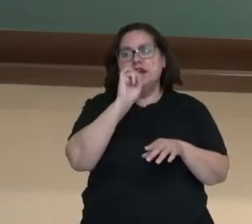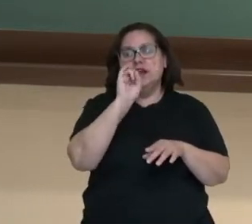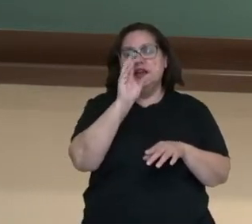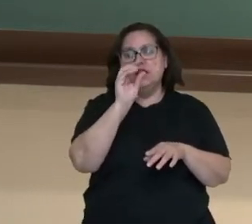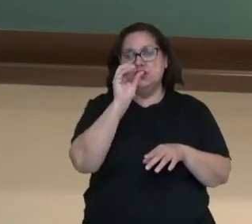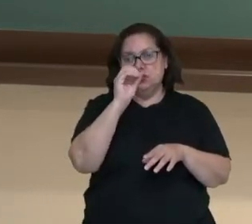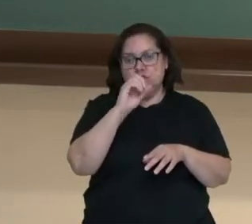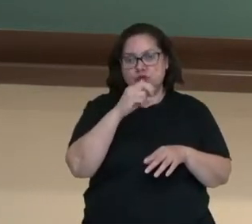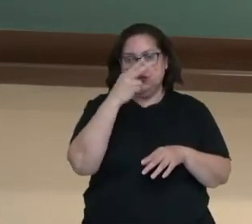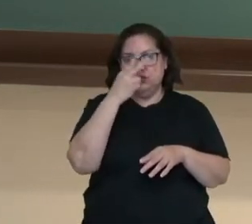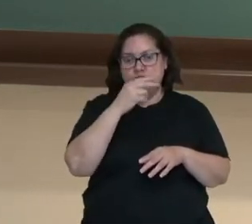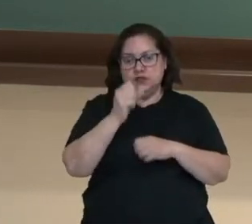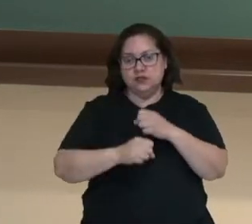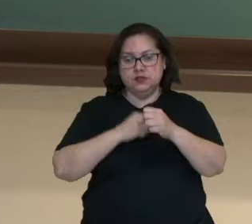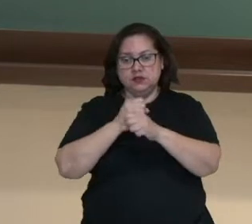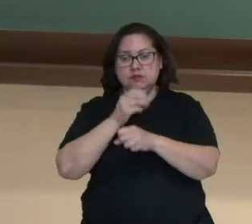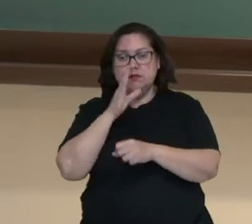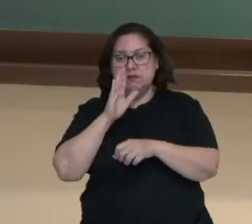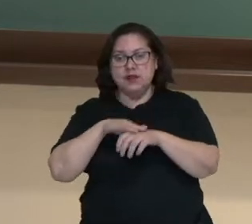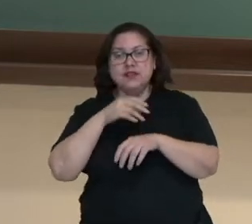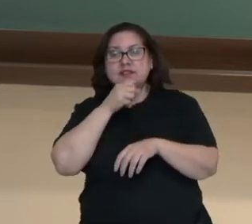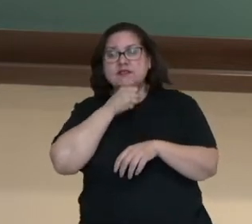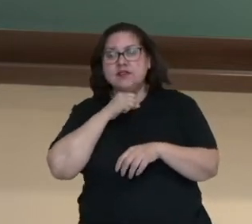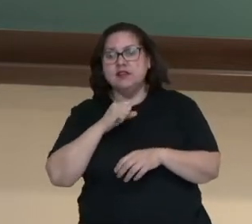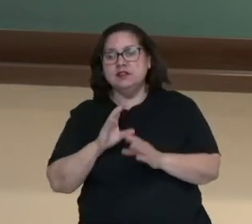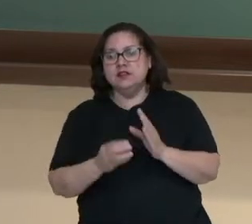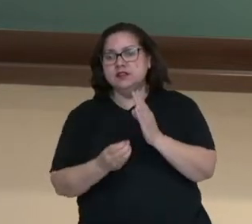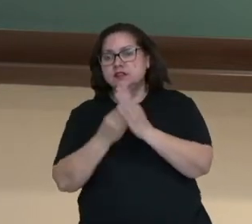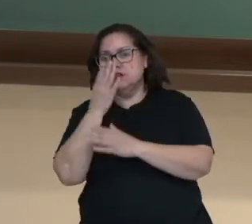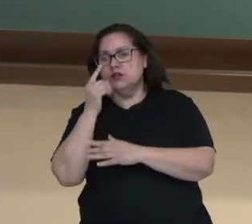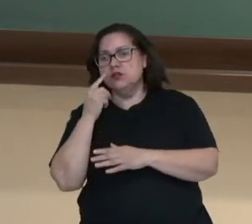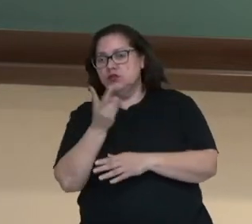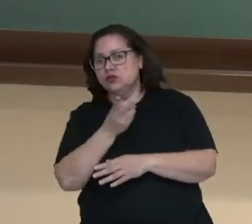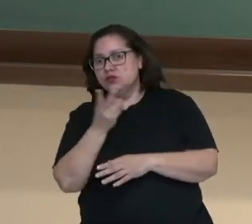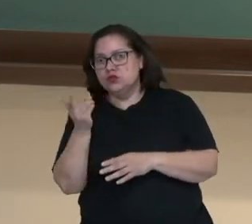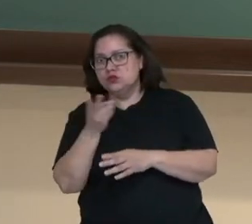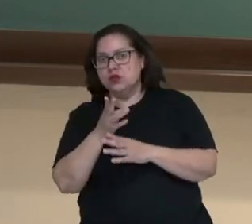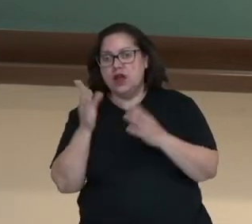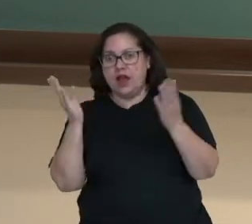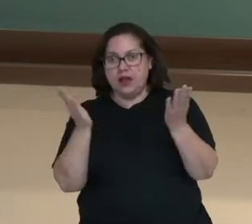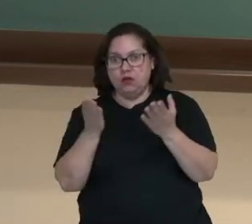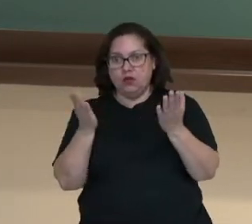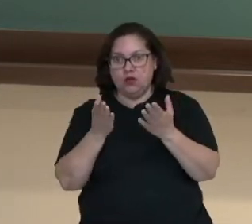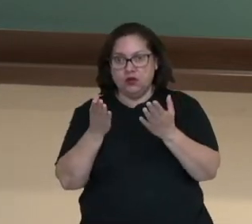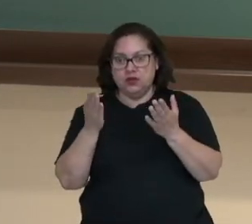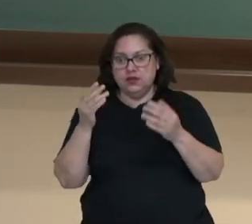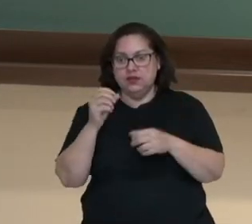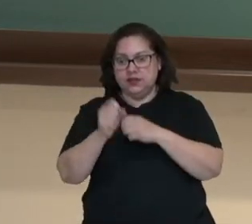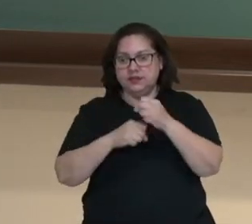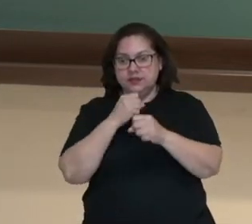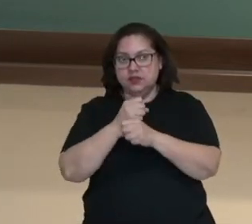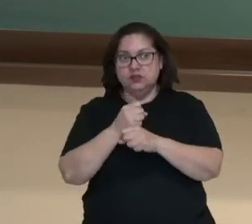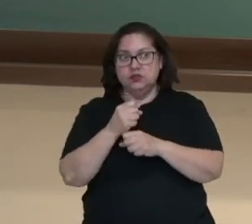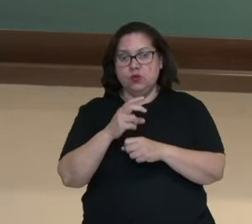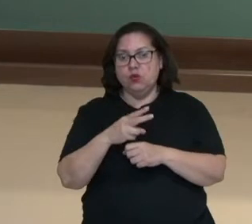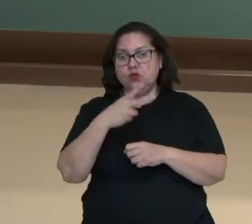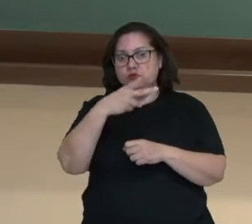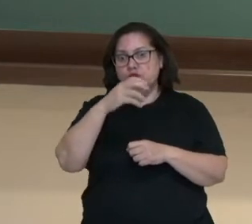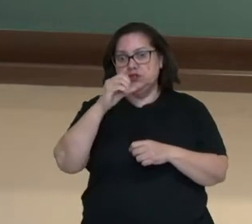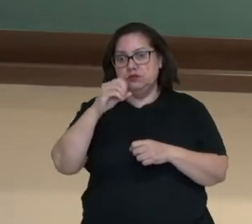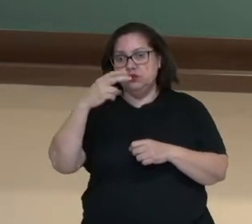2 anos mais velho que Pedro. E ele quer que a gente descubra a idade dos dois agora, nesse ano, né? Ou no ano